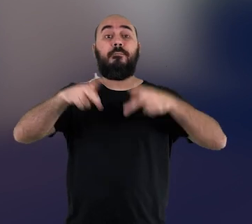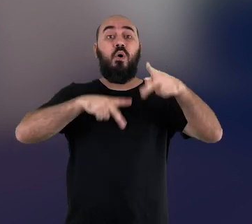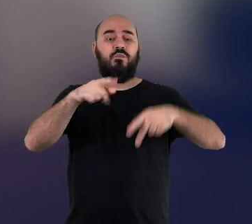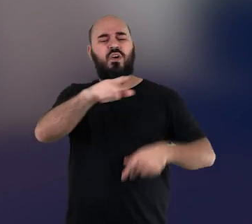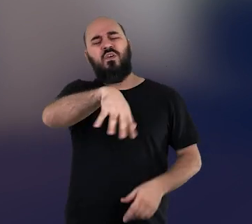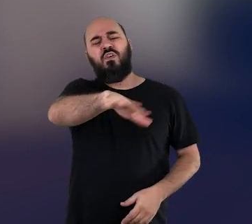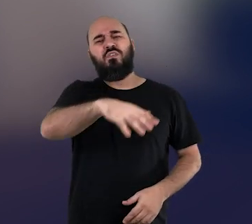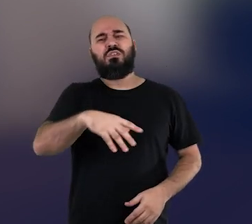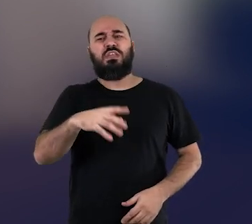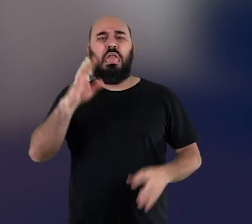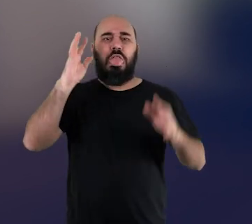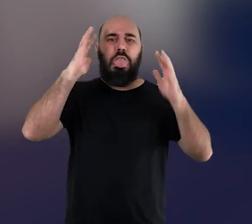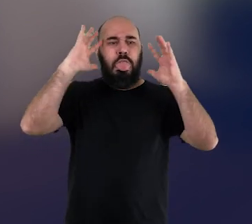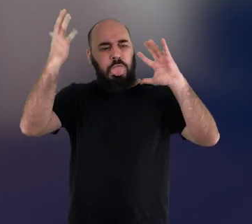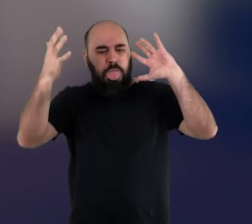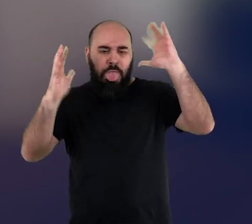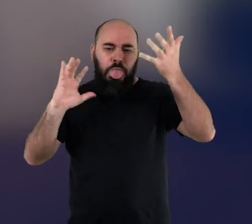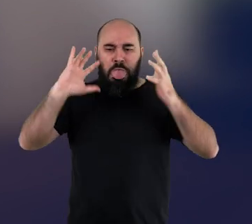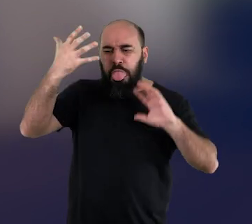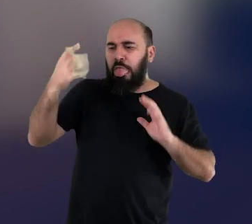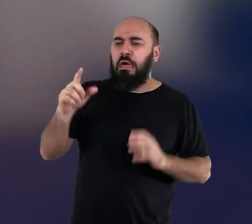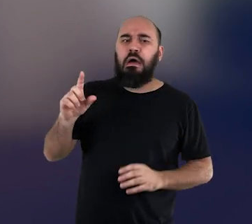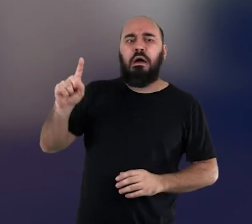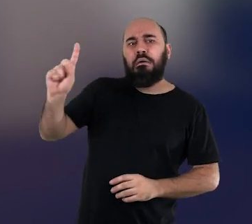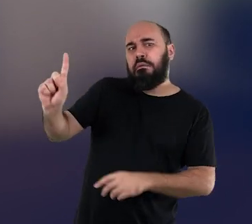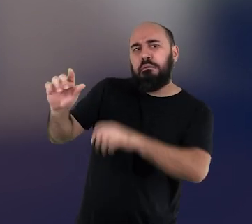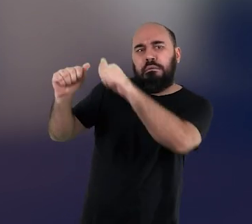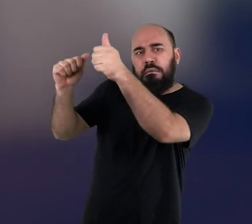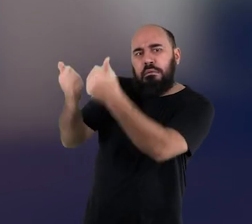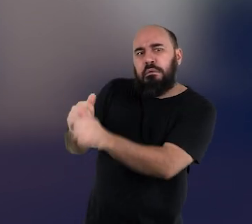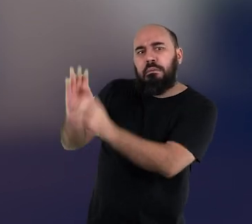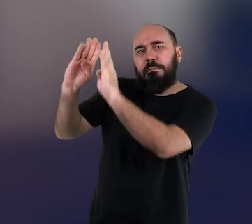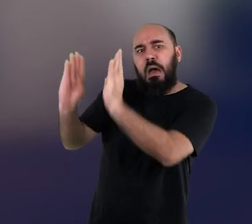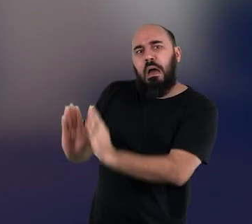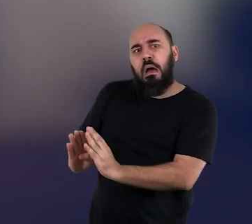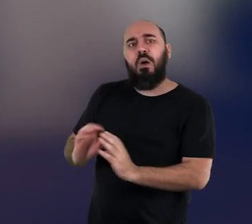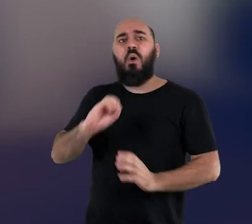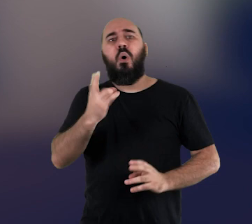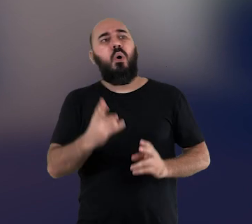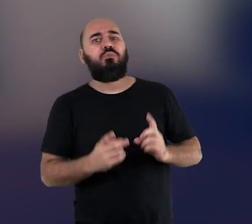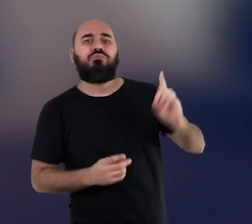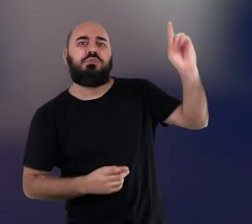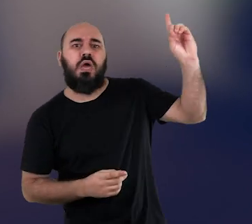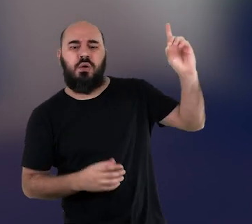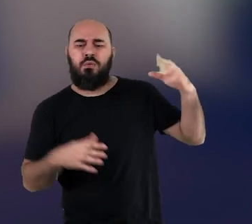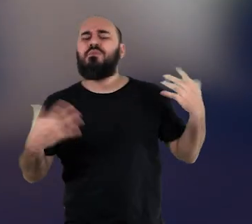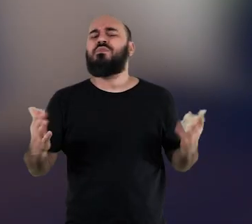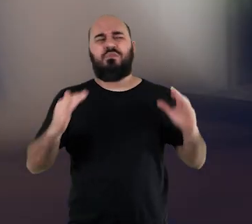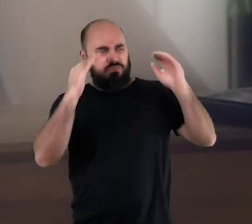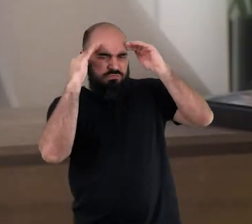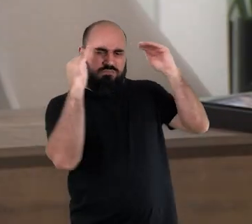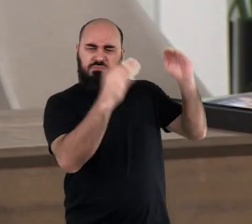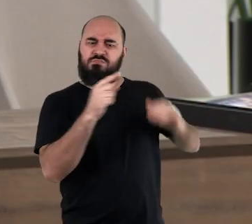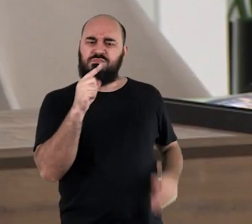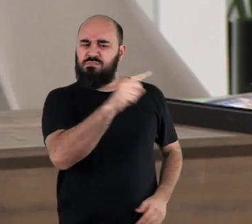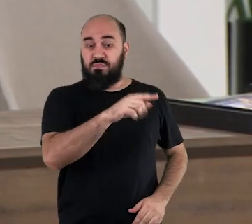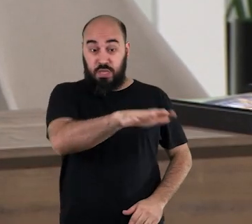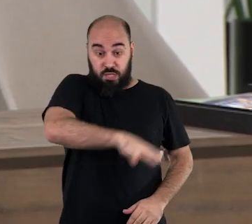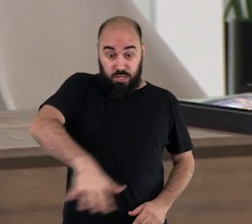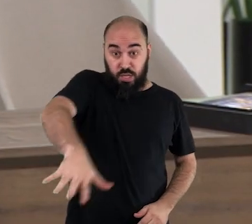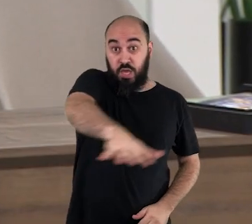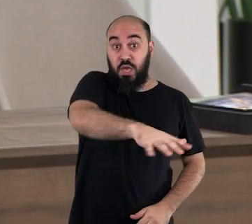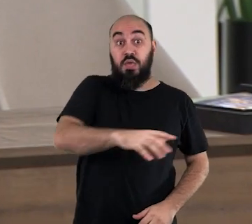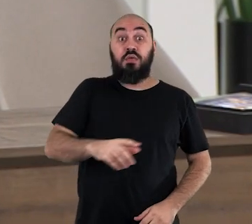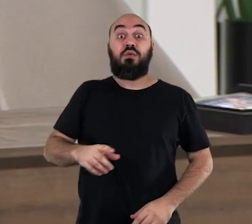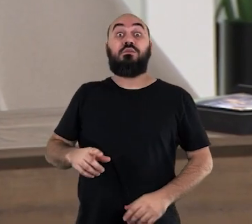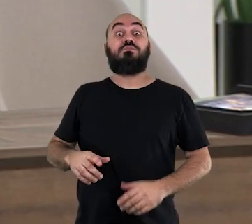Se o Senhor é Deus, sigam-no. Se é Baal, sigam-no. Porém, o povo não disse uma só palavra. Ei,